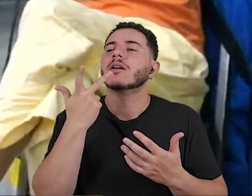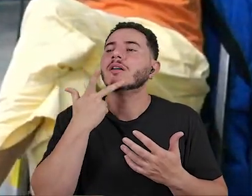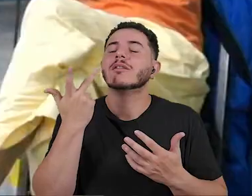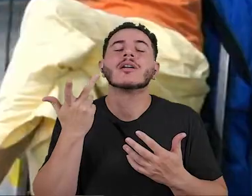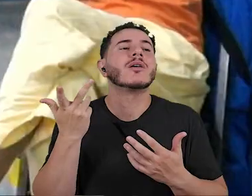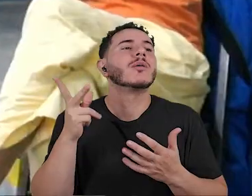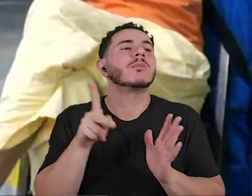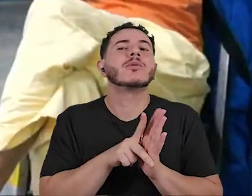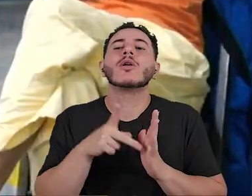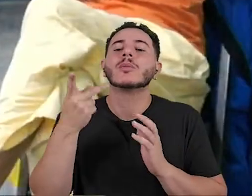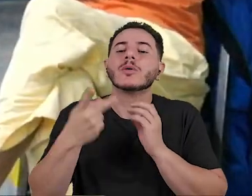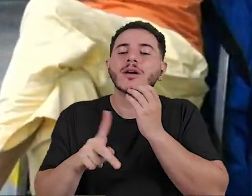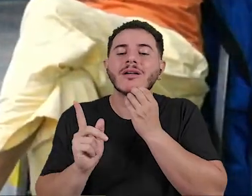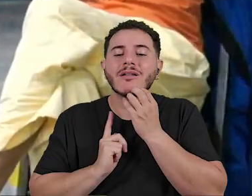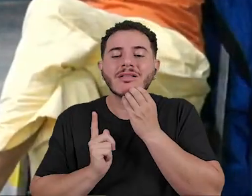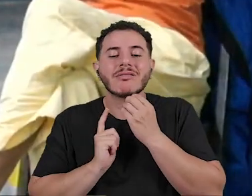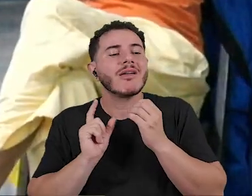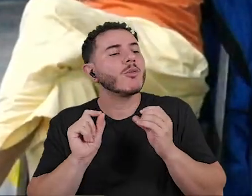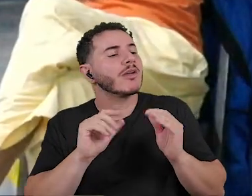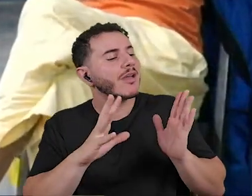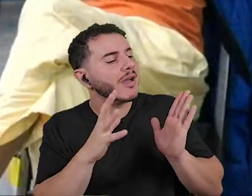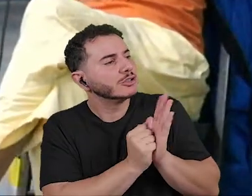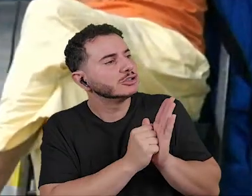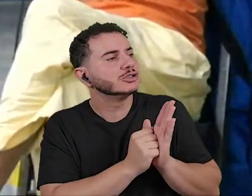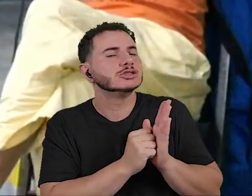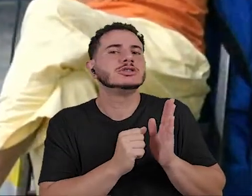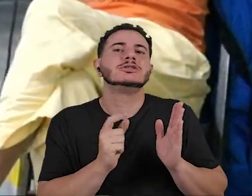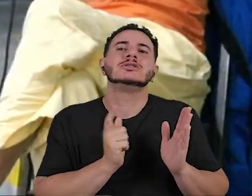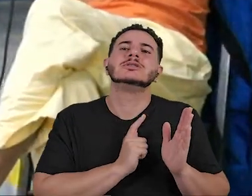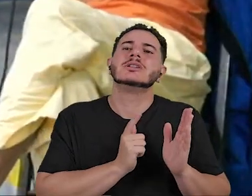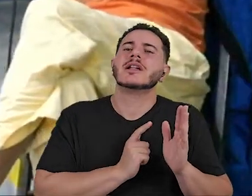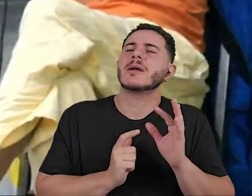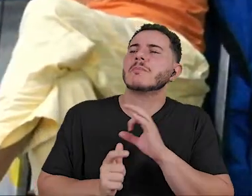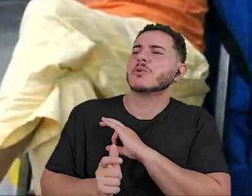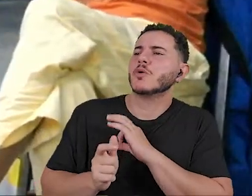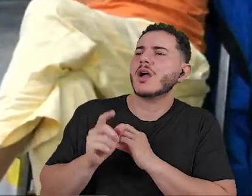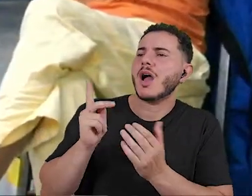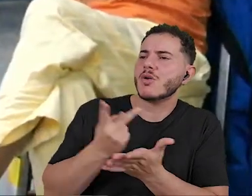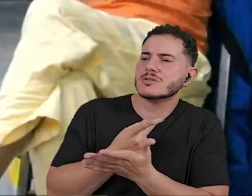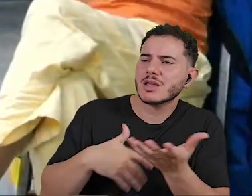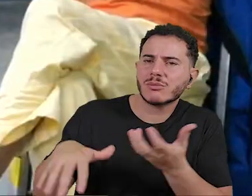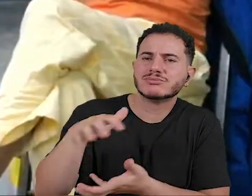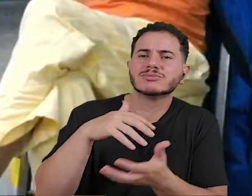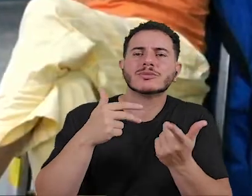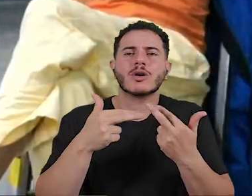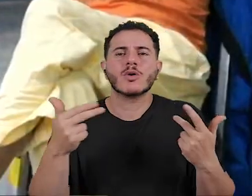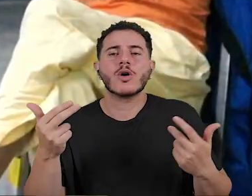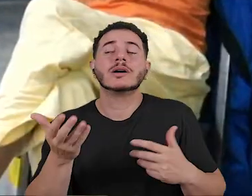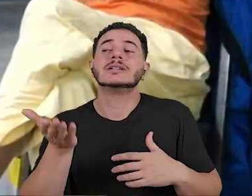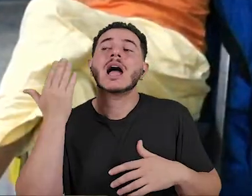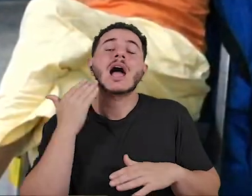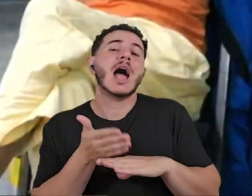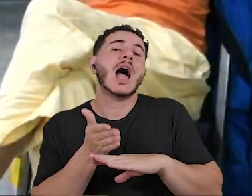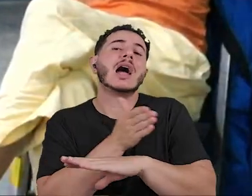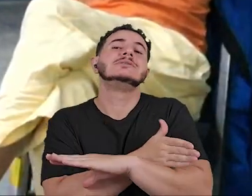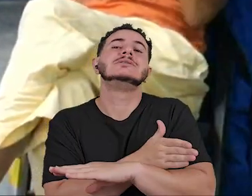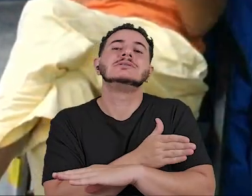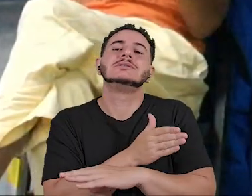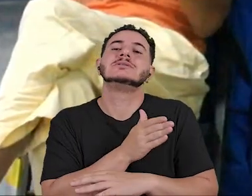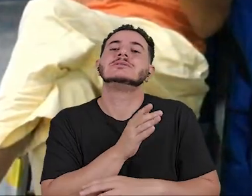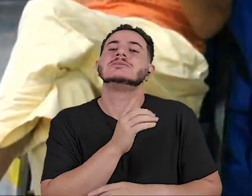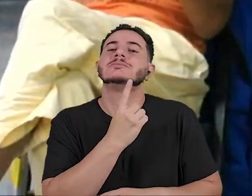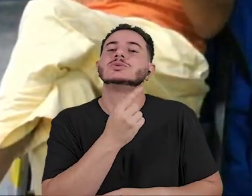policial, de coisa, tem um bocado de coisa. Mas antes de 1700, só tem a coroação do rei de Congo. E tem essa